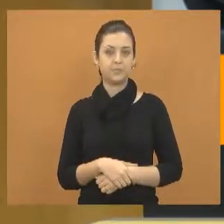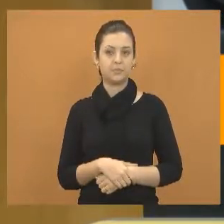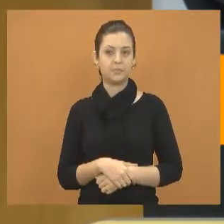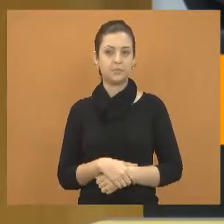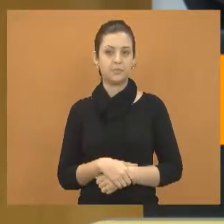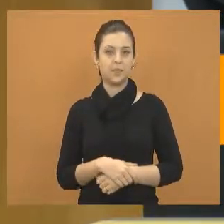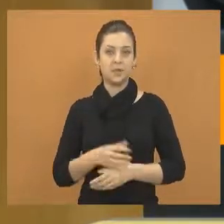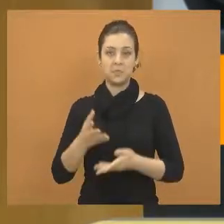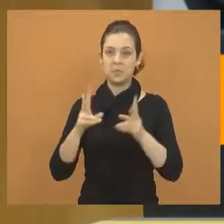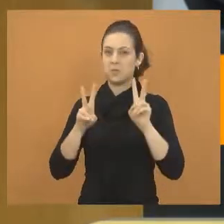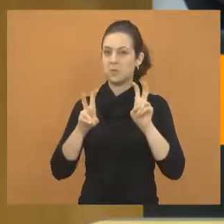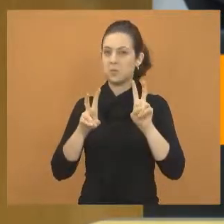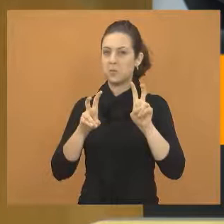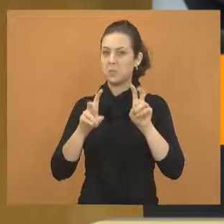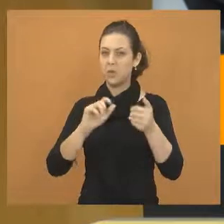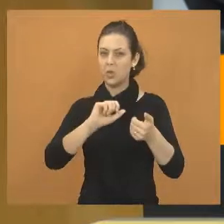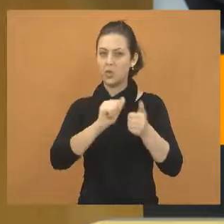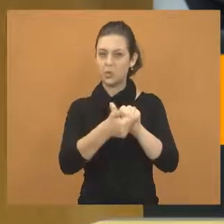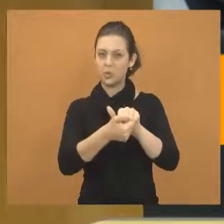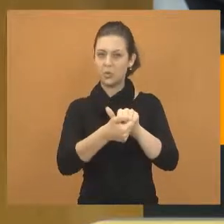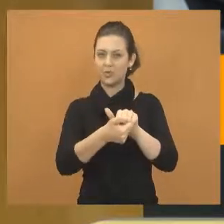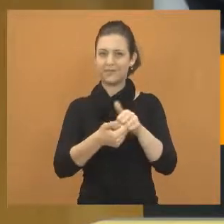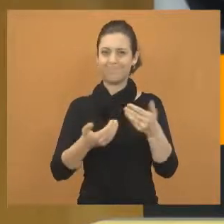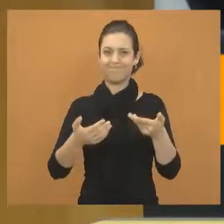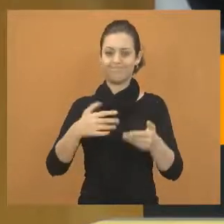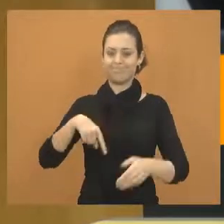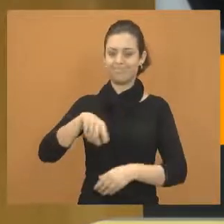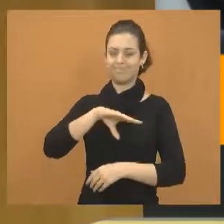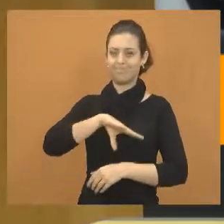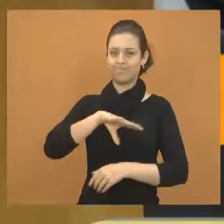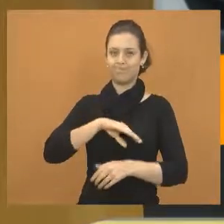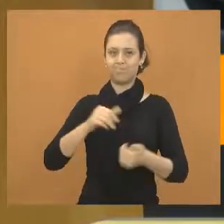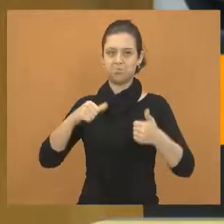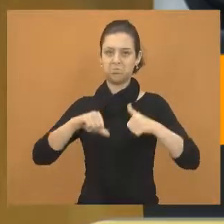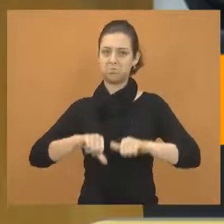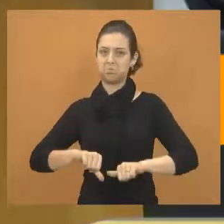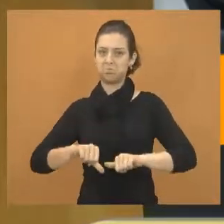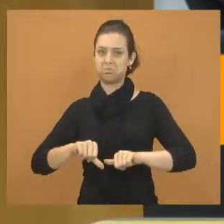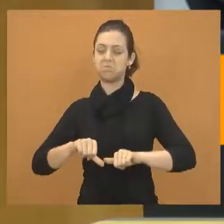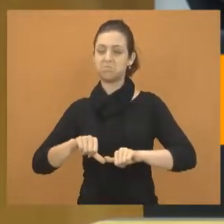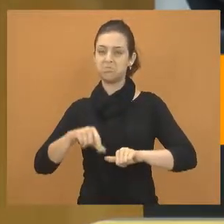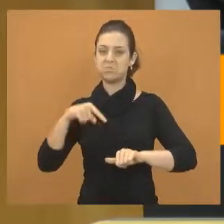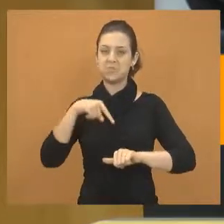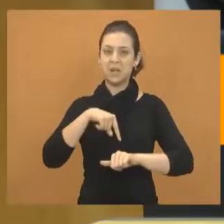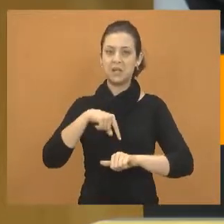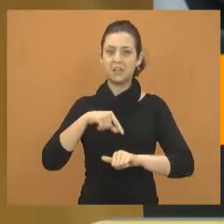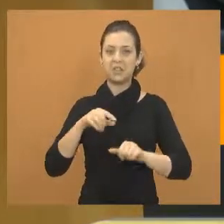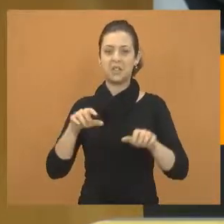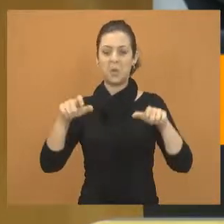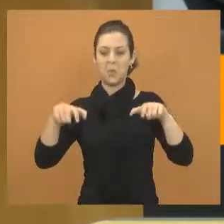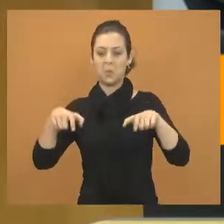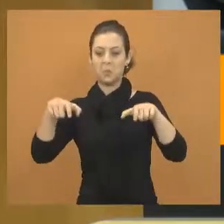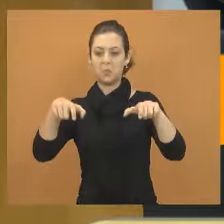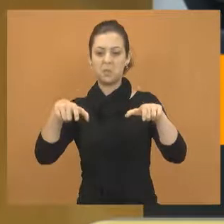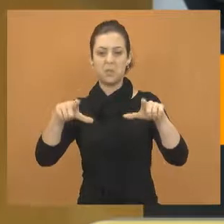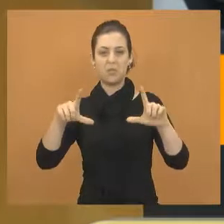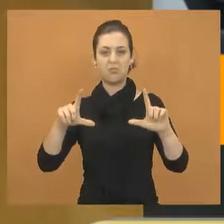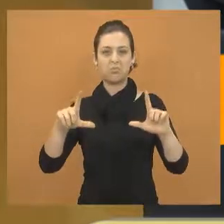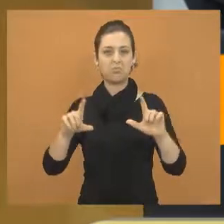Em relação ao esporte, nós sabemos que na nossa cidade, infelizmente, aqui se acabaram os campos de